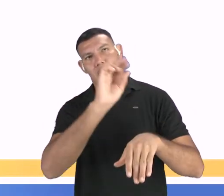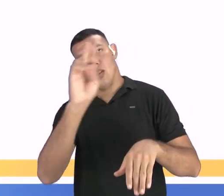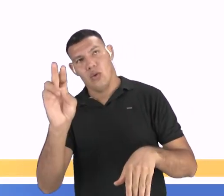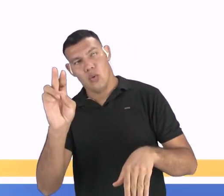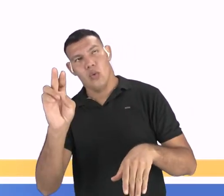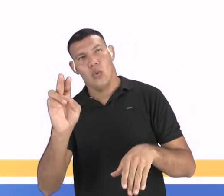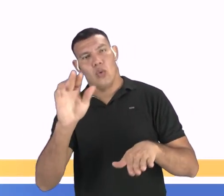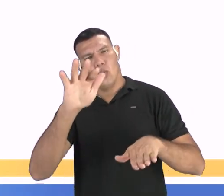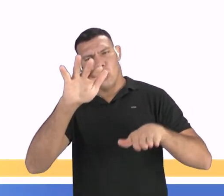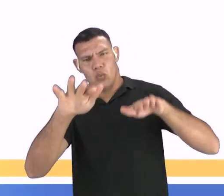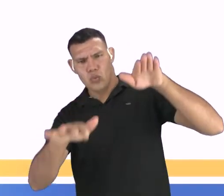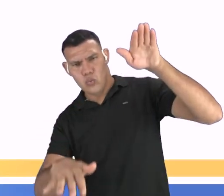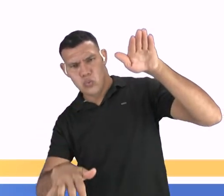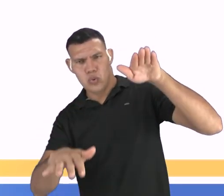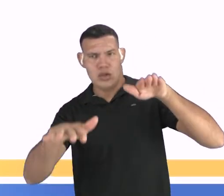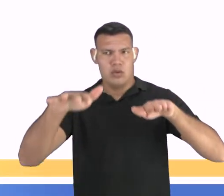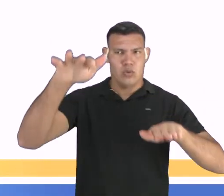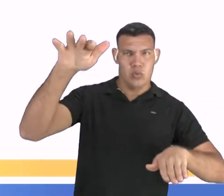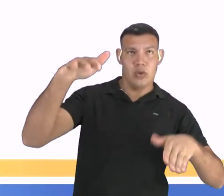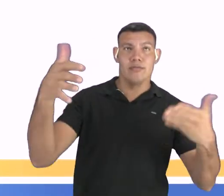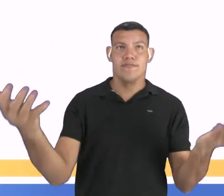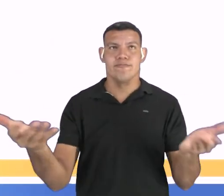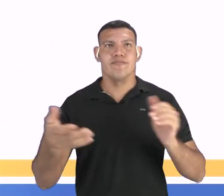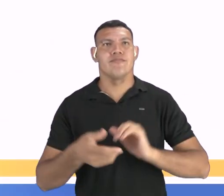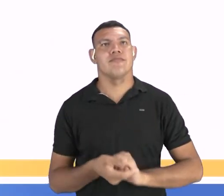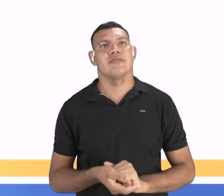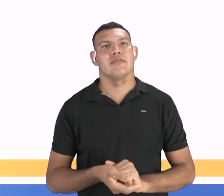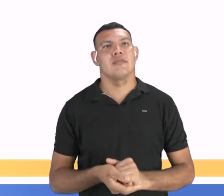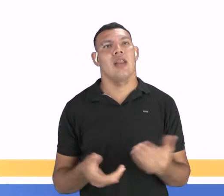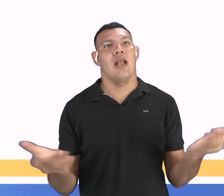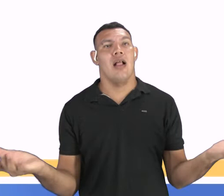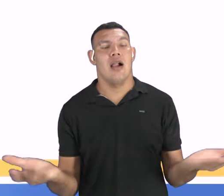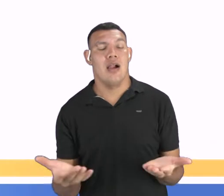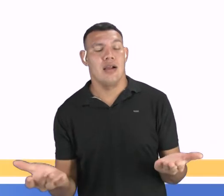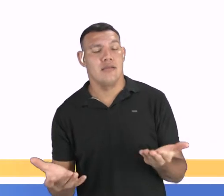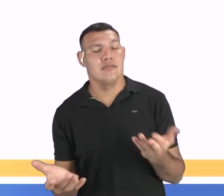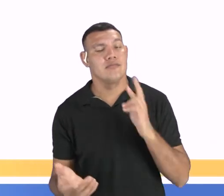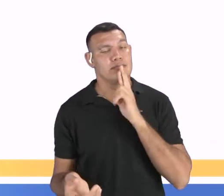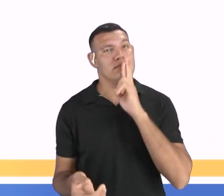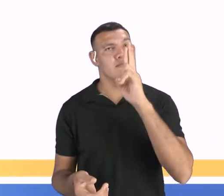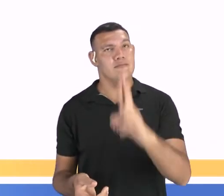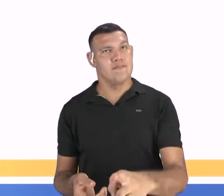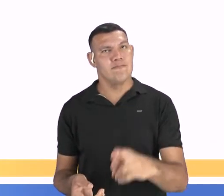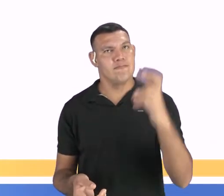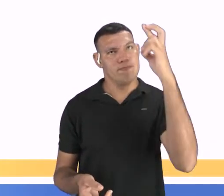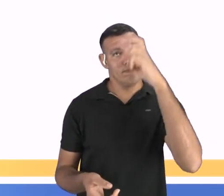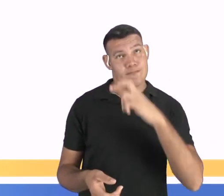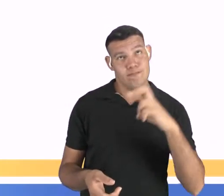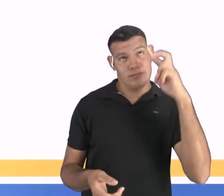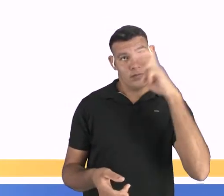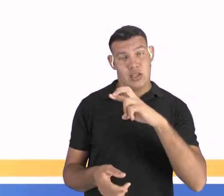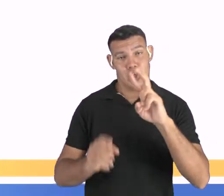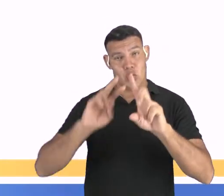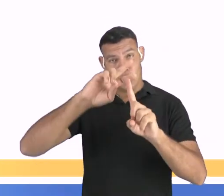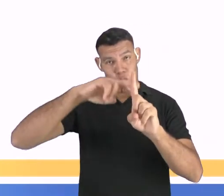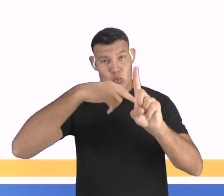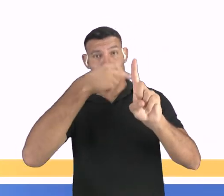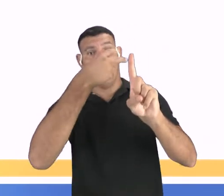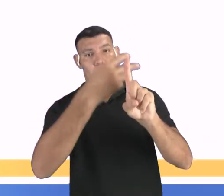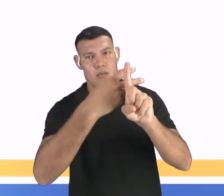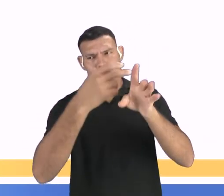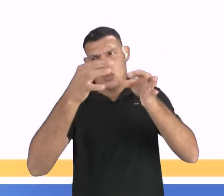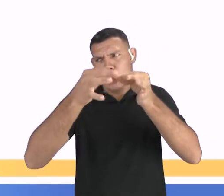proporcionais? Vamos pensar um pouquinho a respeito disso? Então, vamos lá para a nossa resolução. Observe que dobrar a